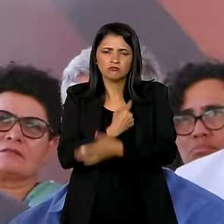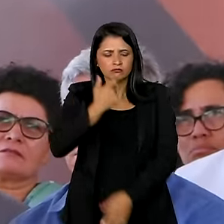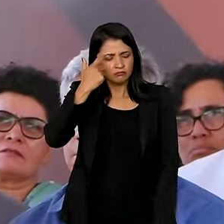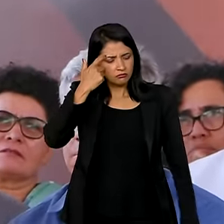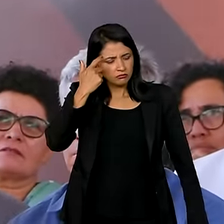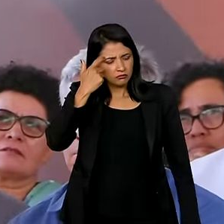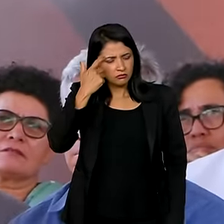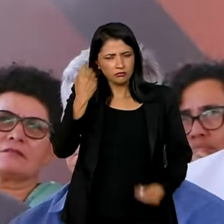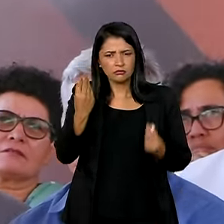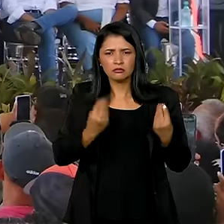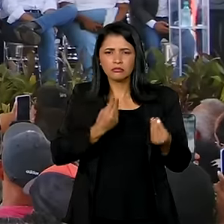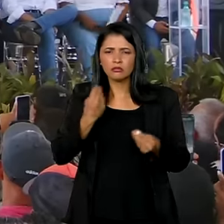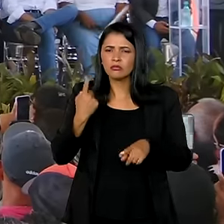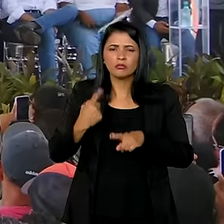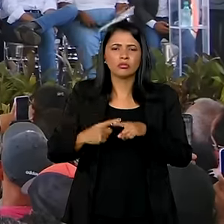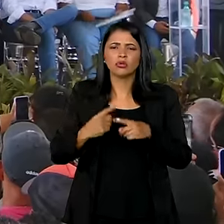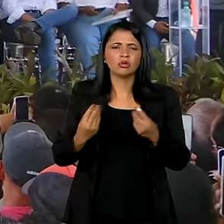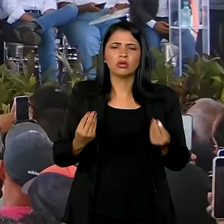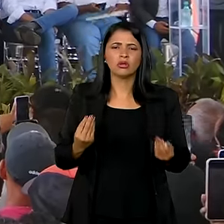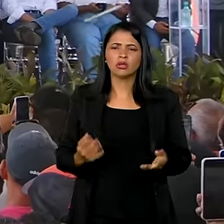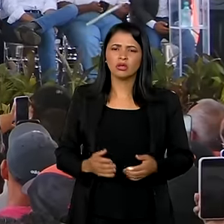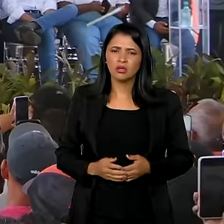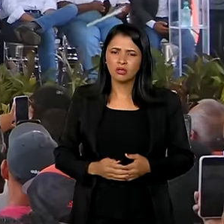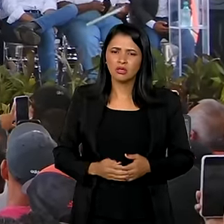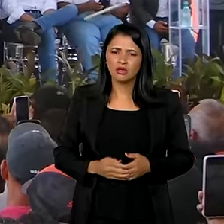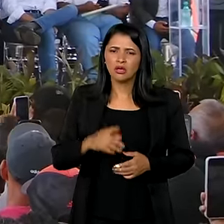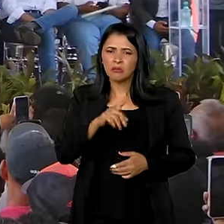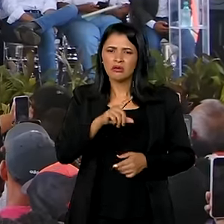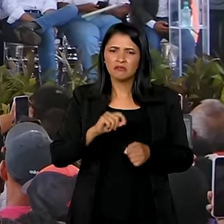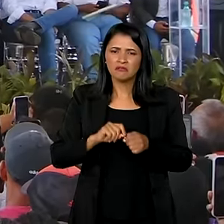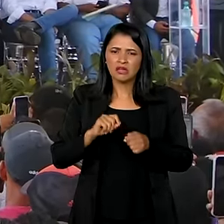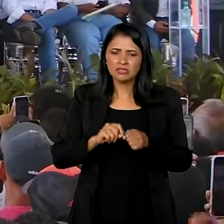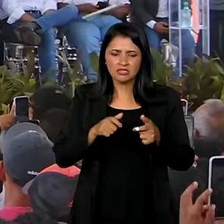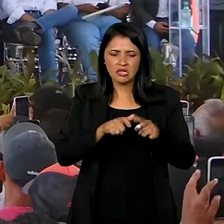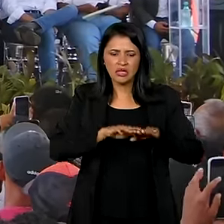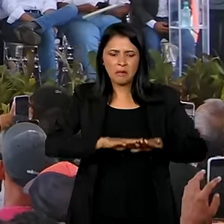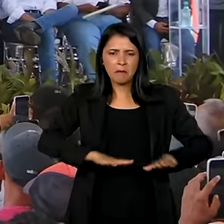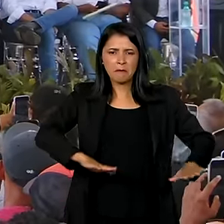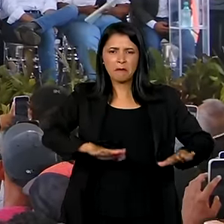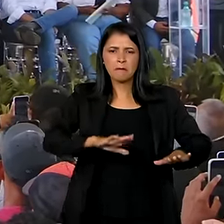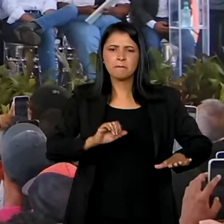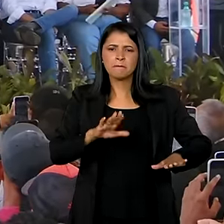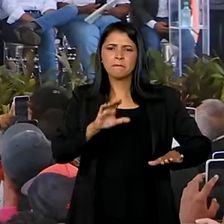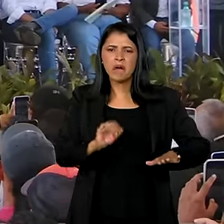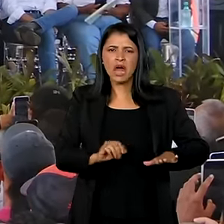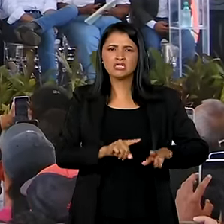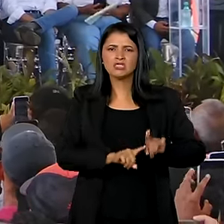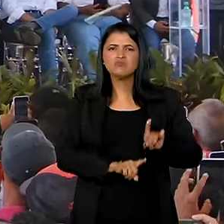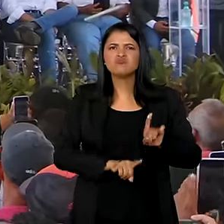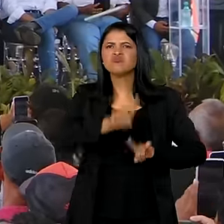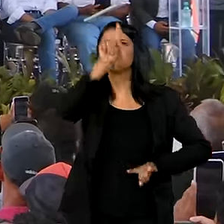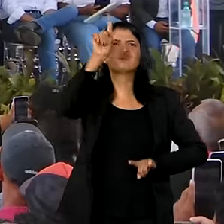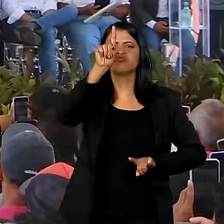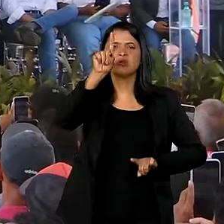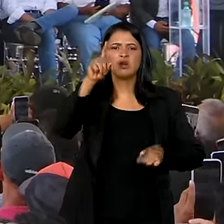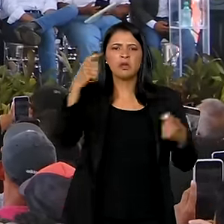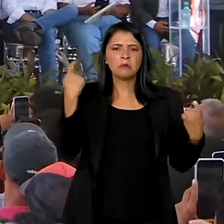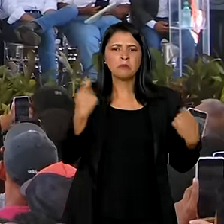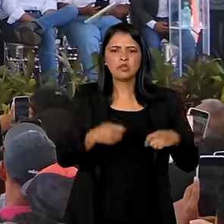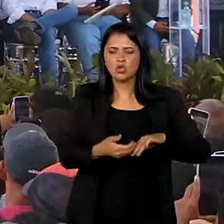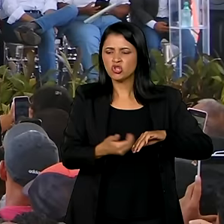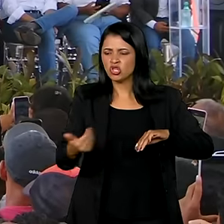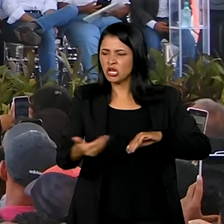perguntando: por quê? Para fazer uma base de lançamento de foguete, foi preciso